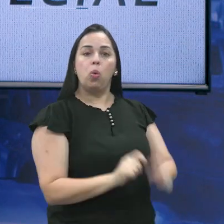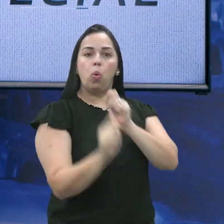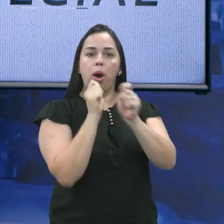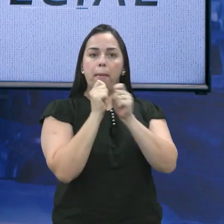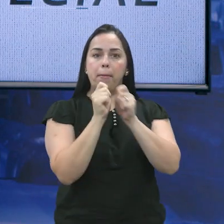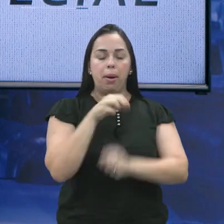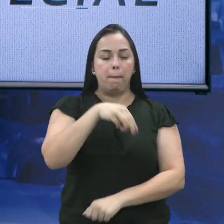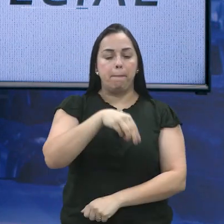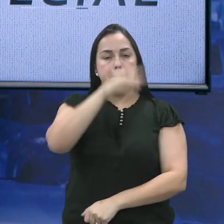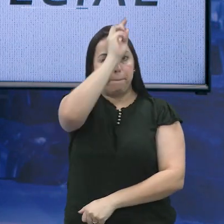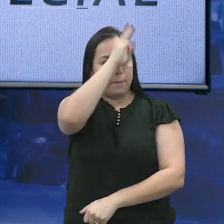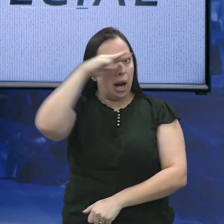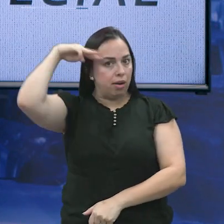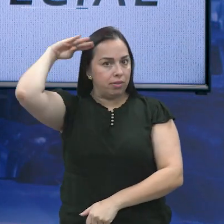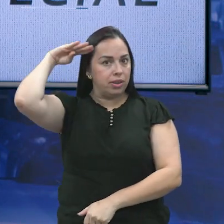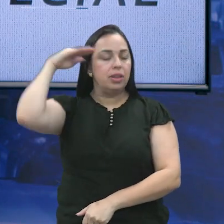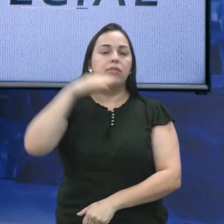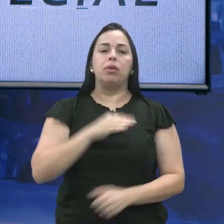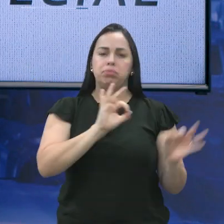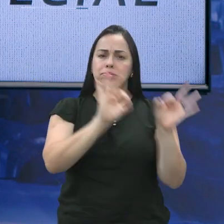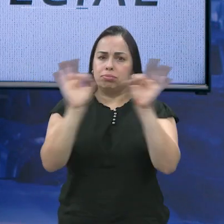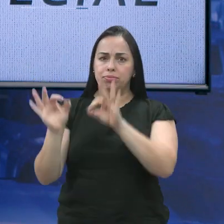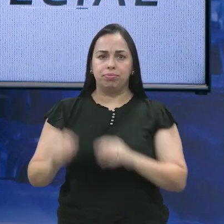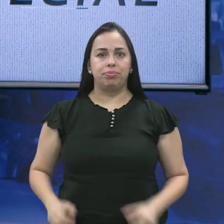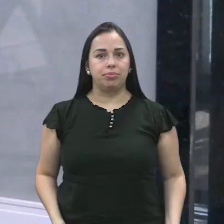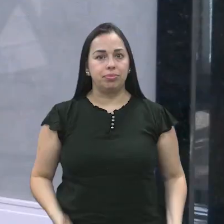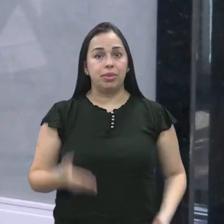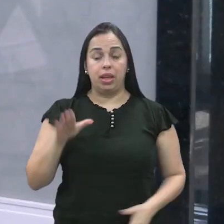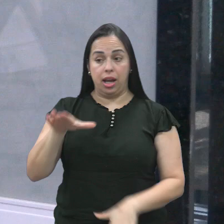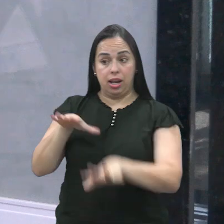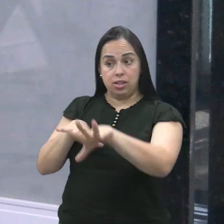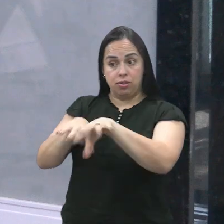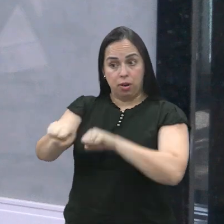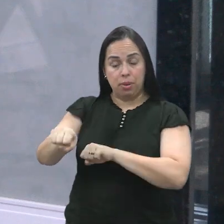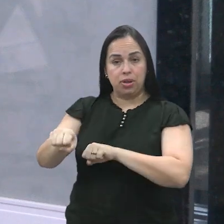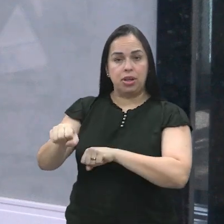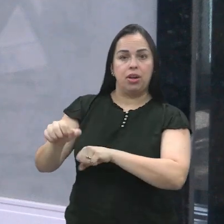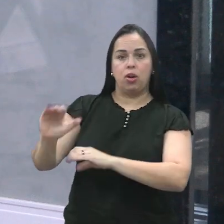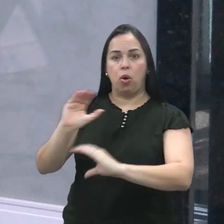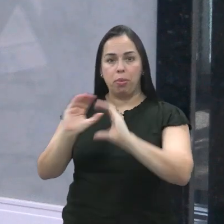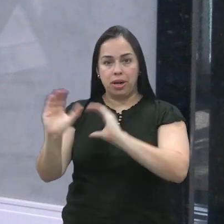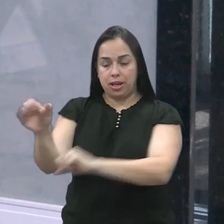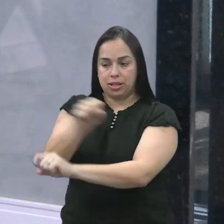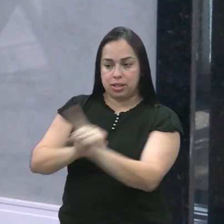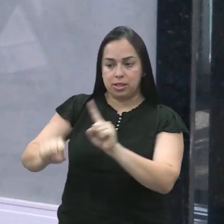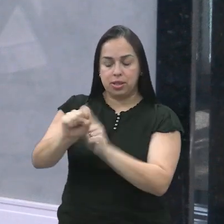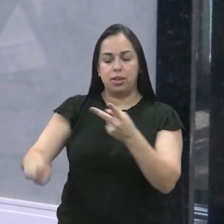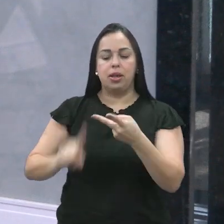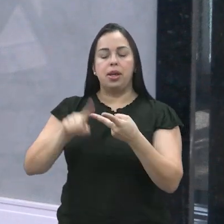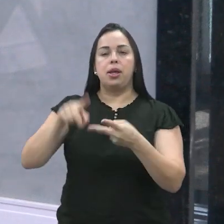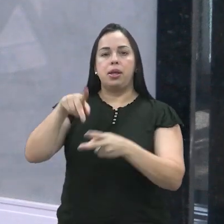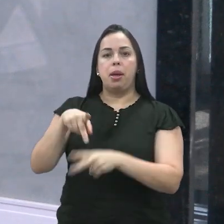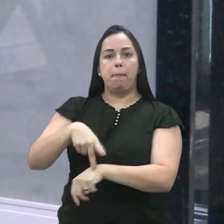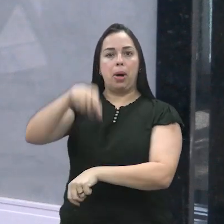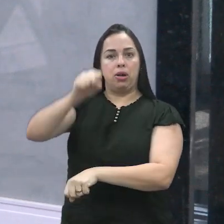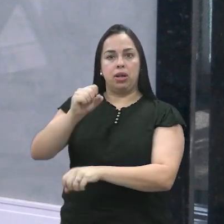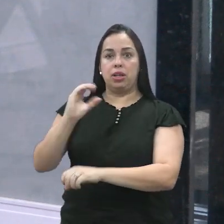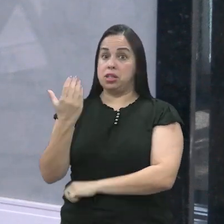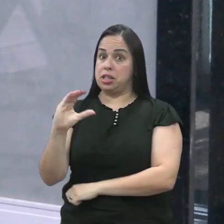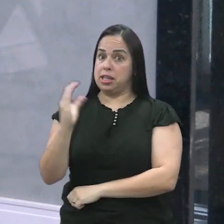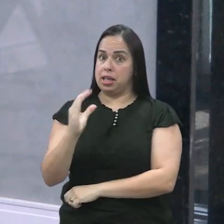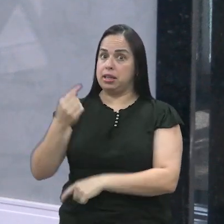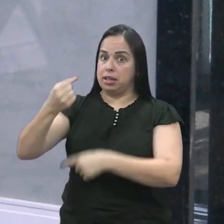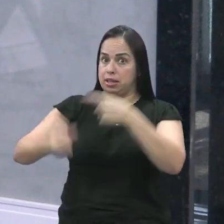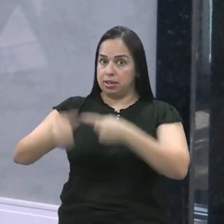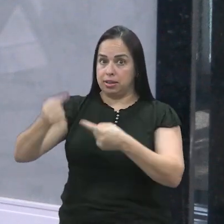ele foi o repórter Marvin Pinho. Vamos acompanhar. Formado em Comunicação Social e pós-graduado em